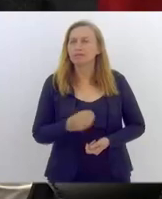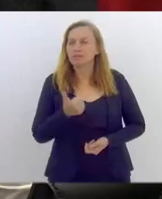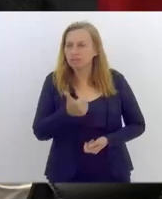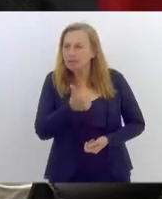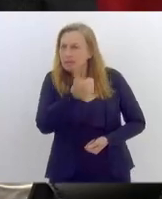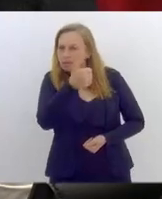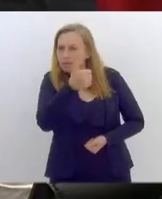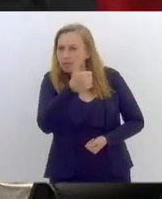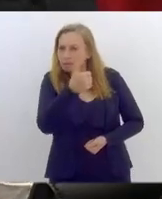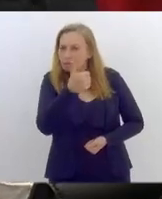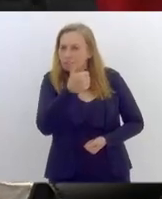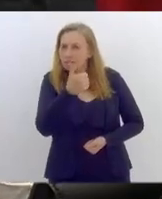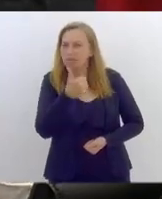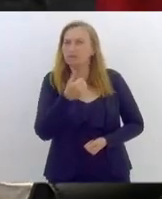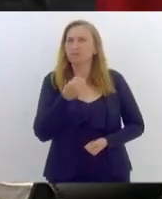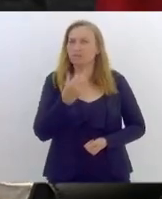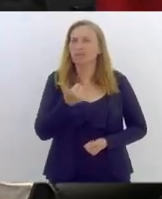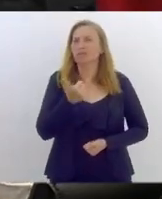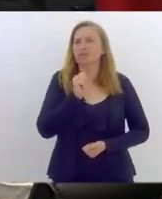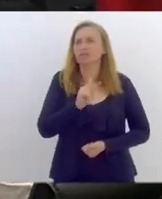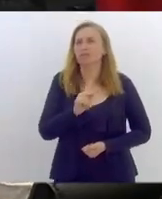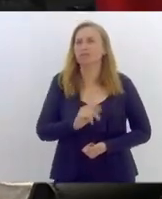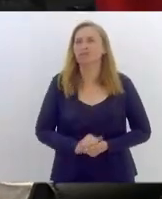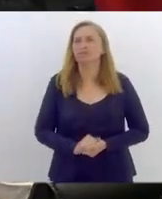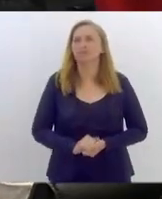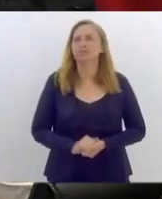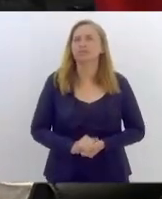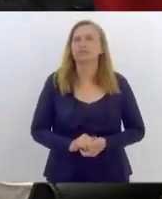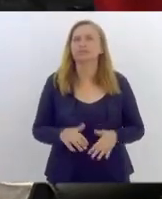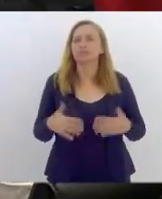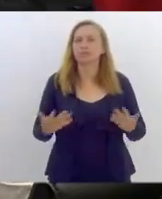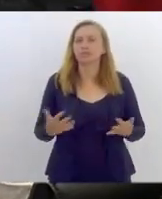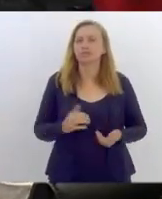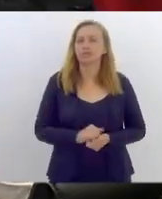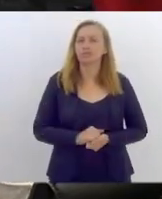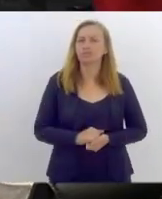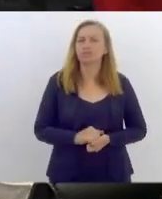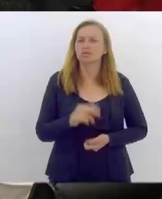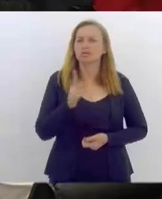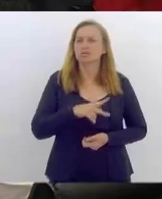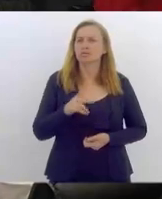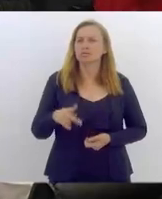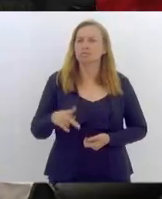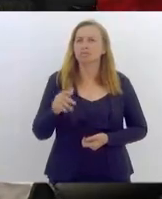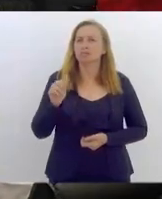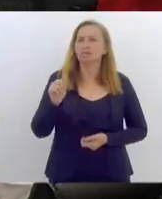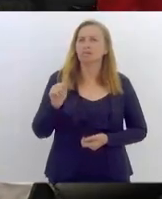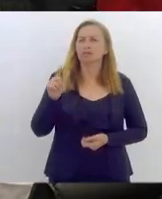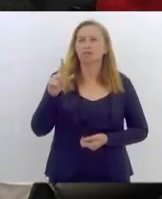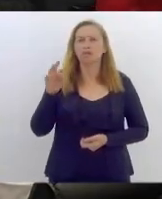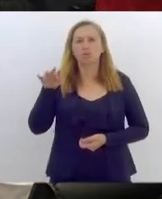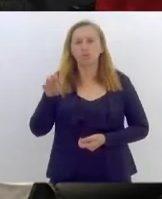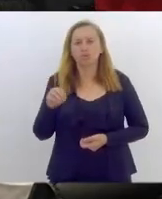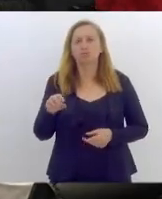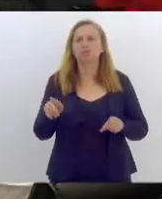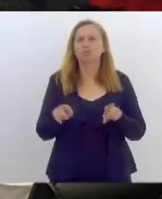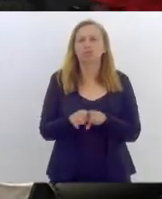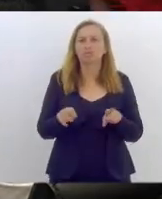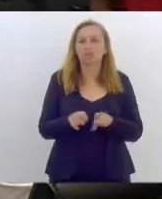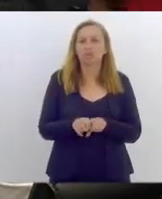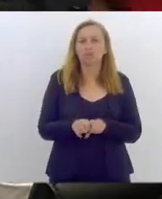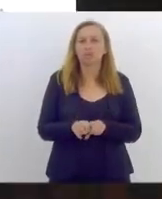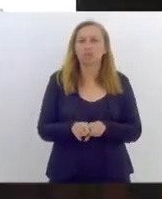Celinha. Ah, está bem. Então, o professor Augusto Sampaio também fez